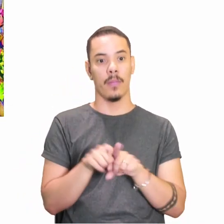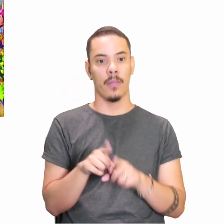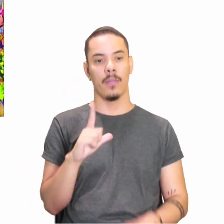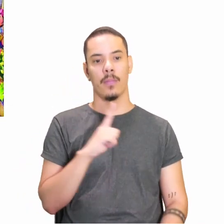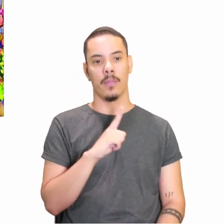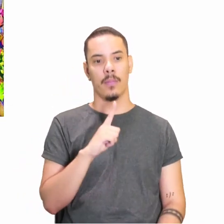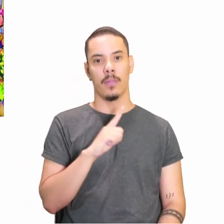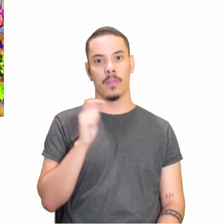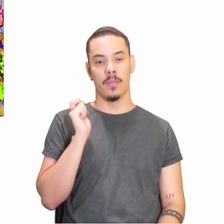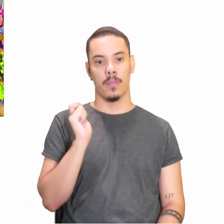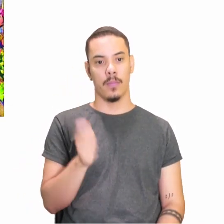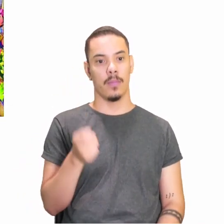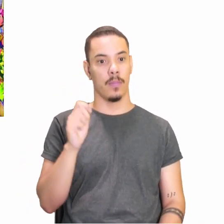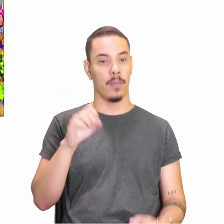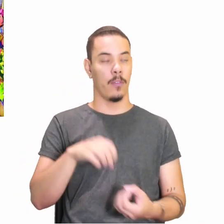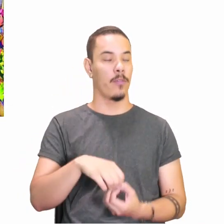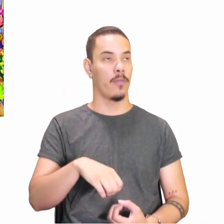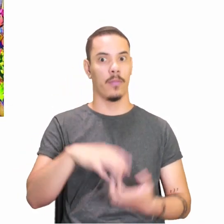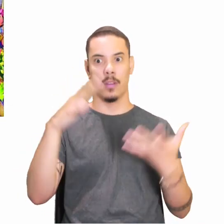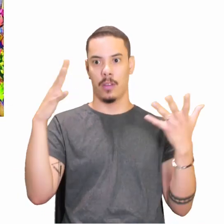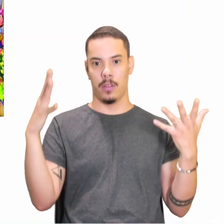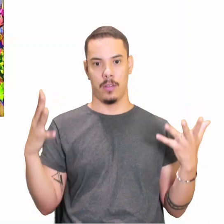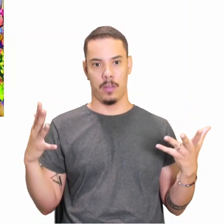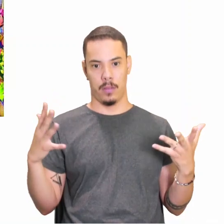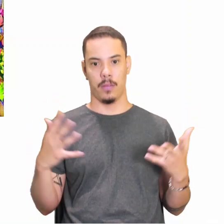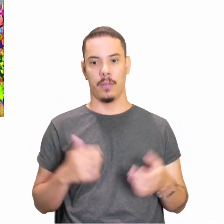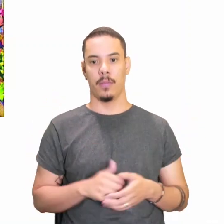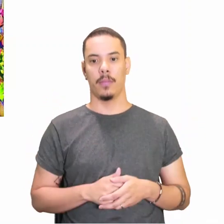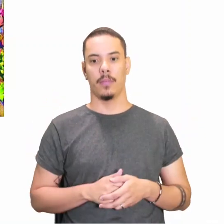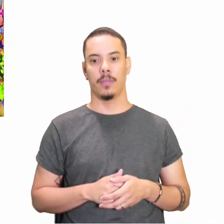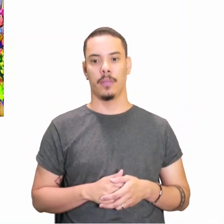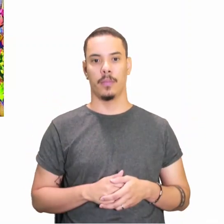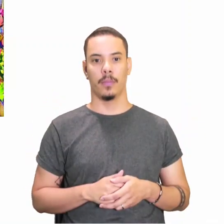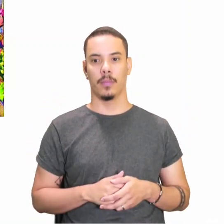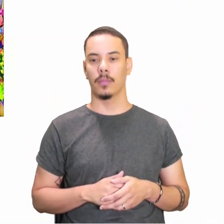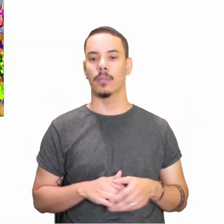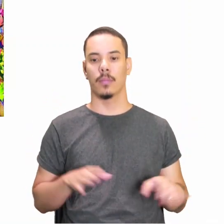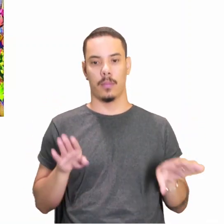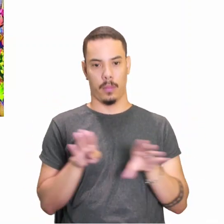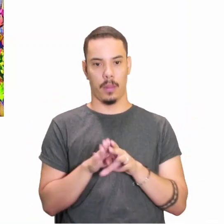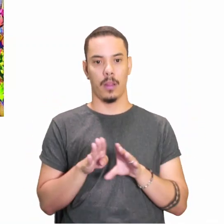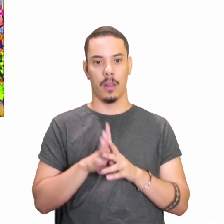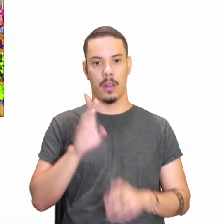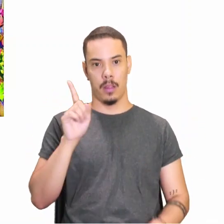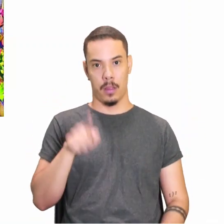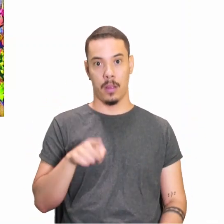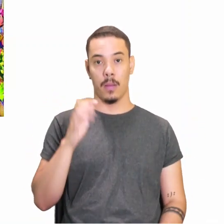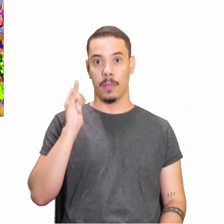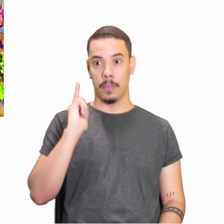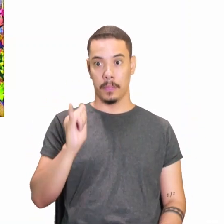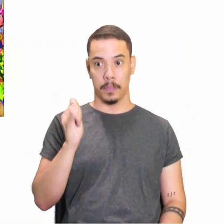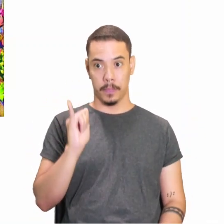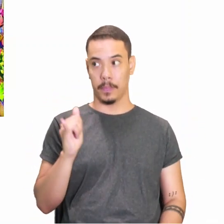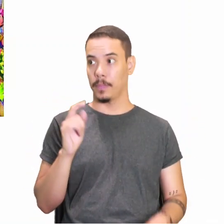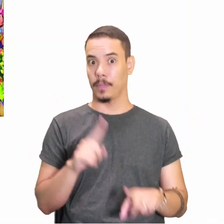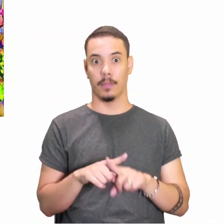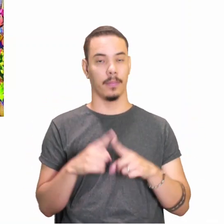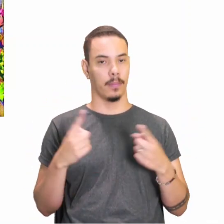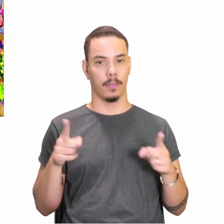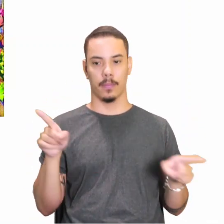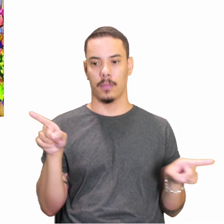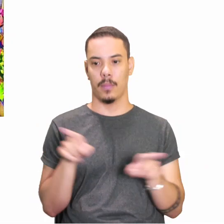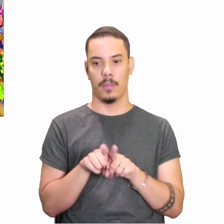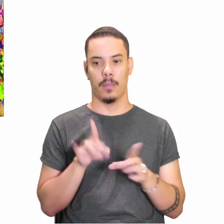os contos fantásticos, né? O conto fantástico, ele também é uma narrativa, porém uma narrativa